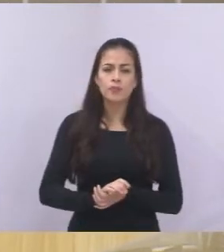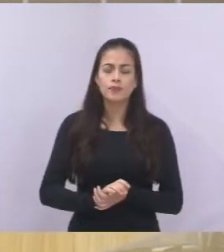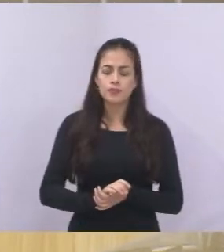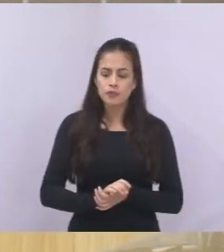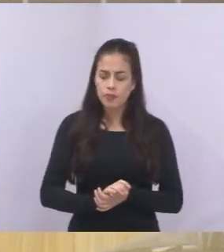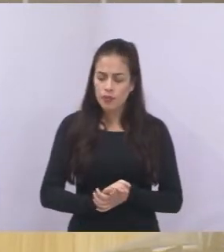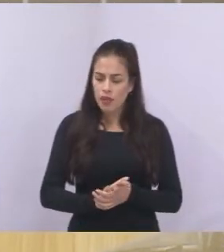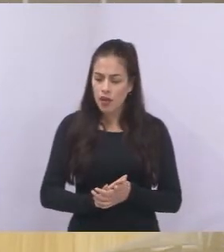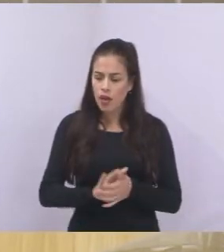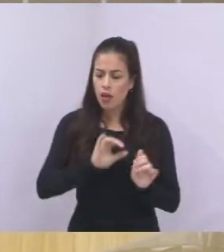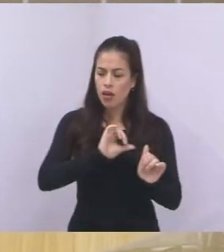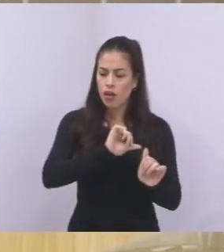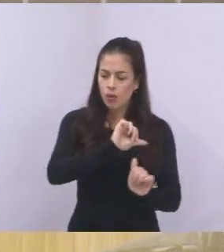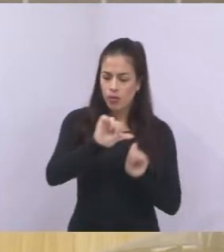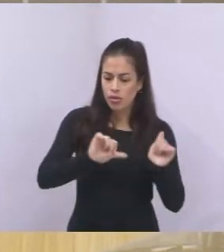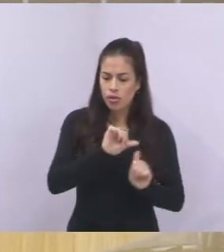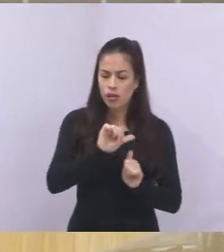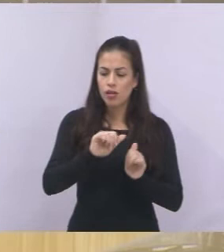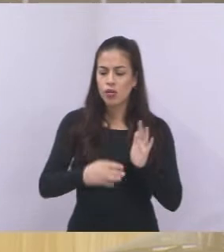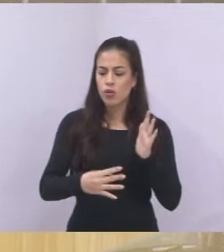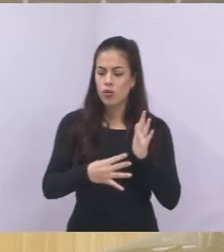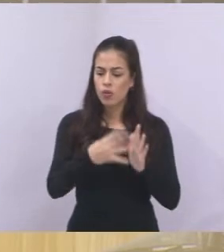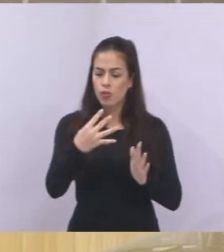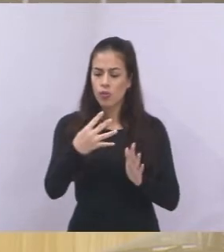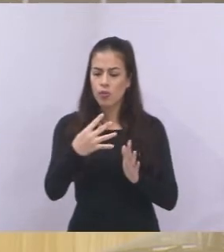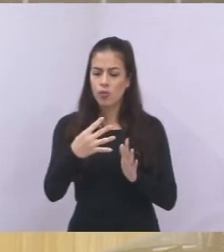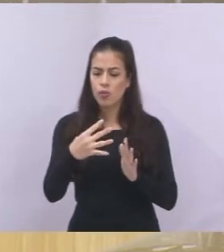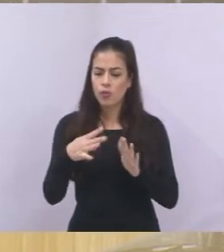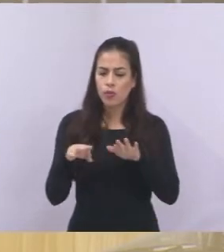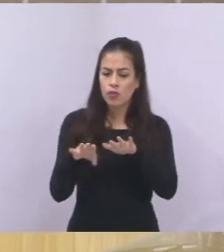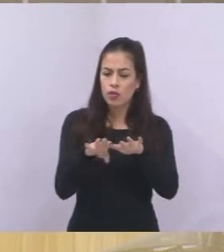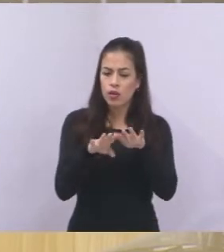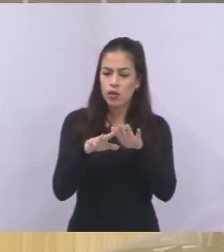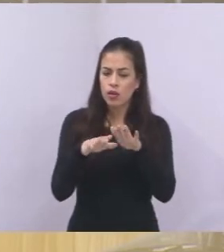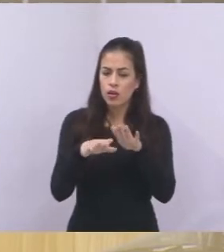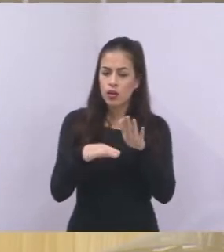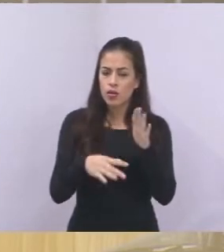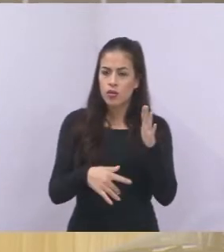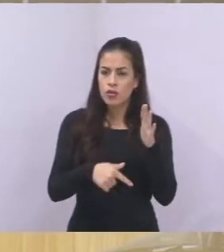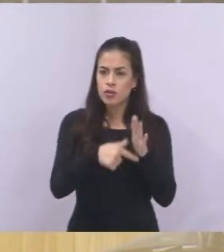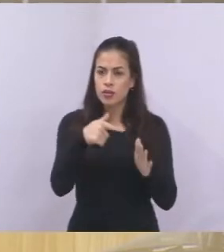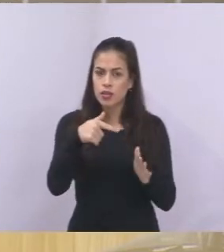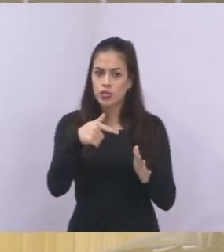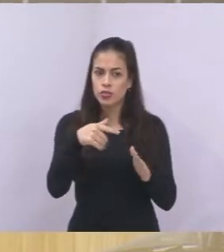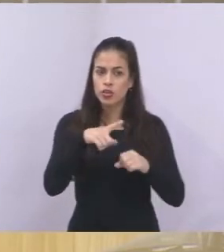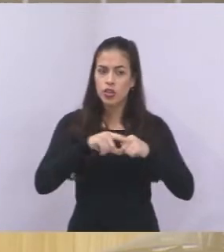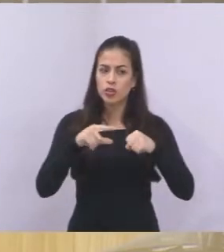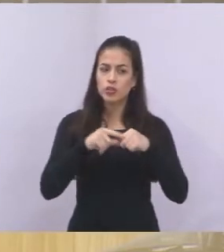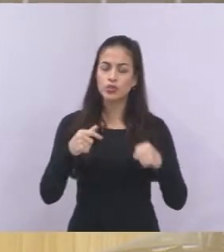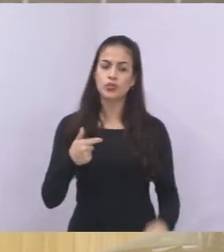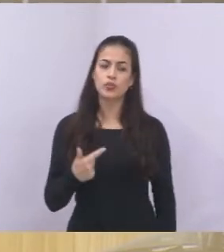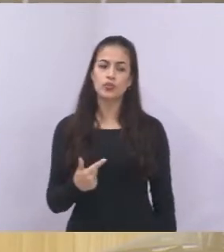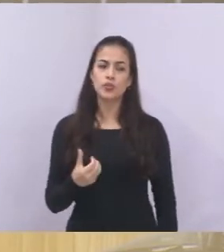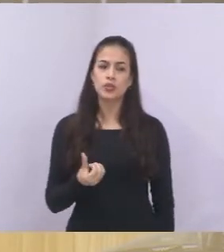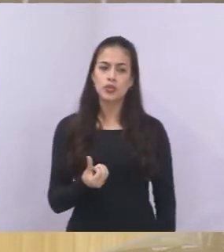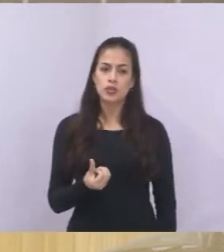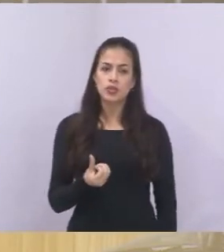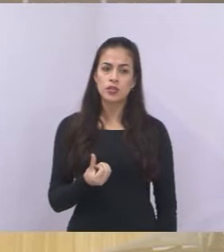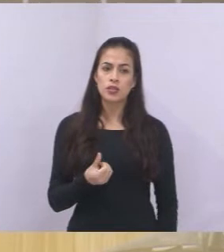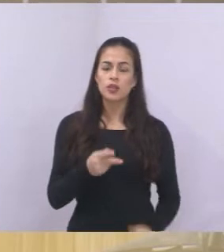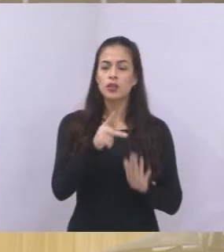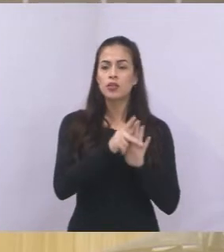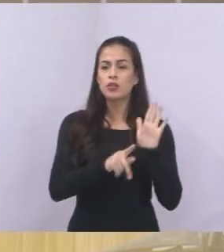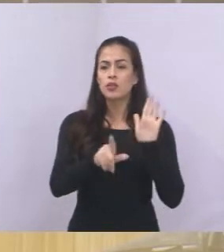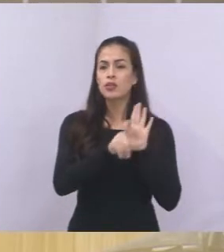4º e a linha A, inciso 7, artigo 26 do projeto de lei complementar, que